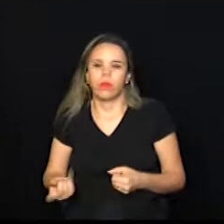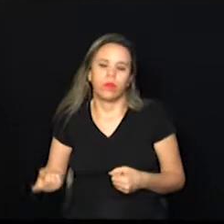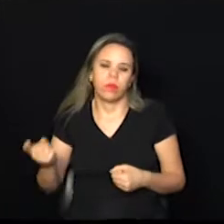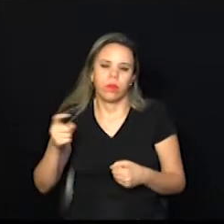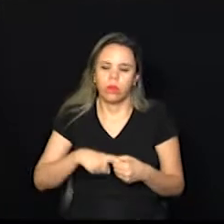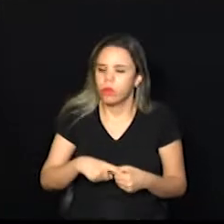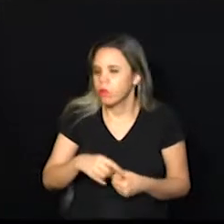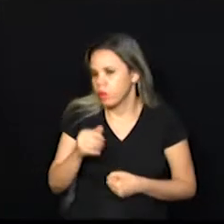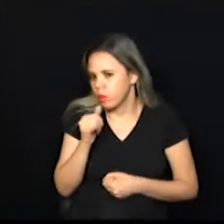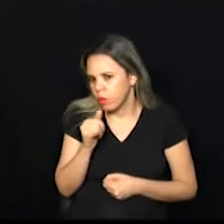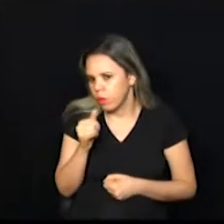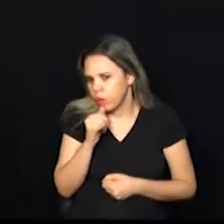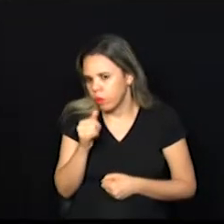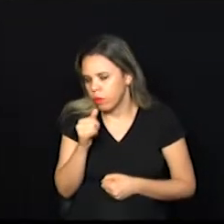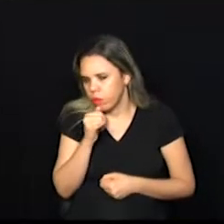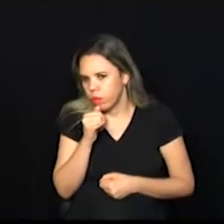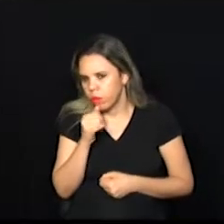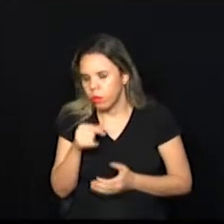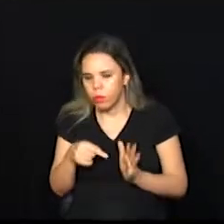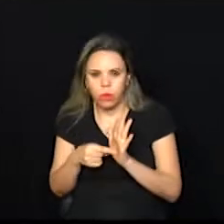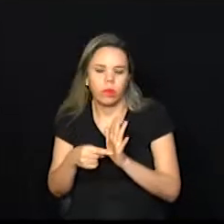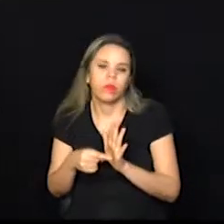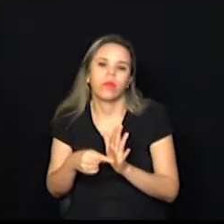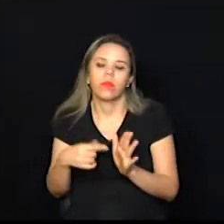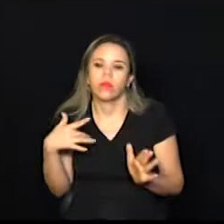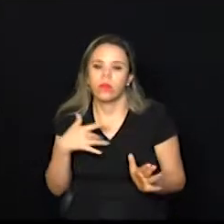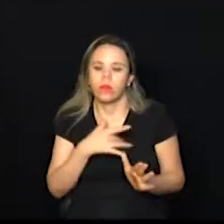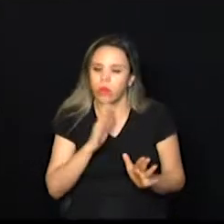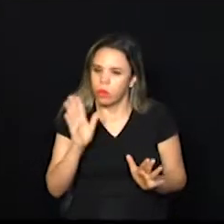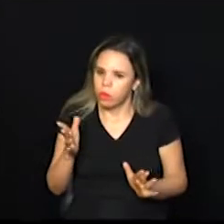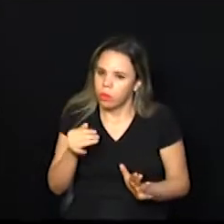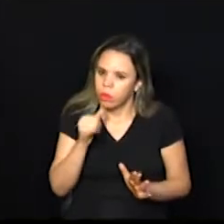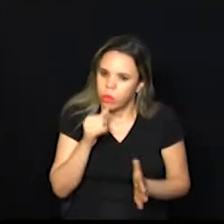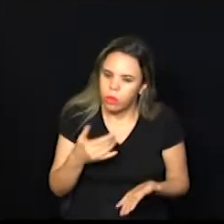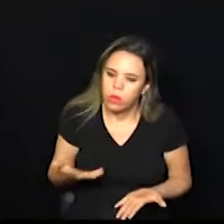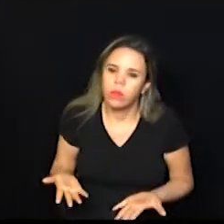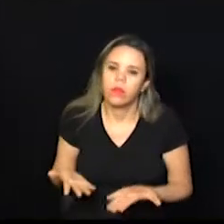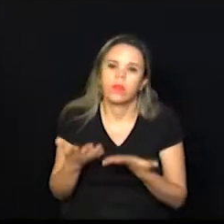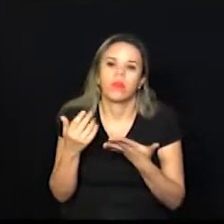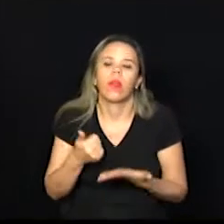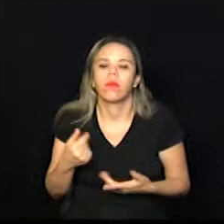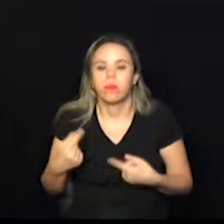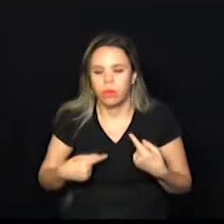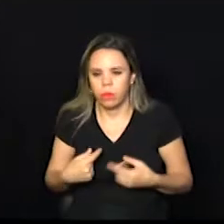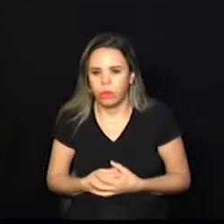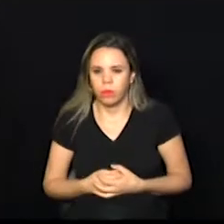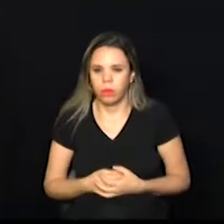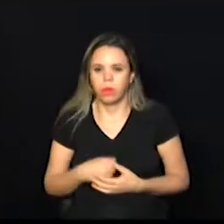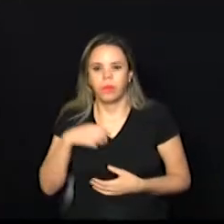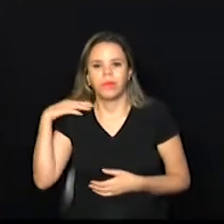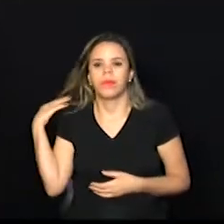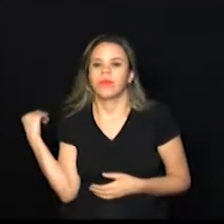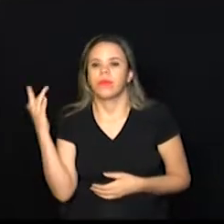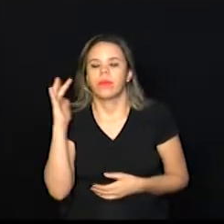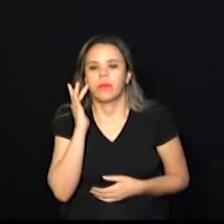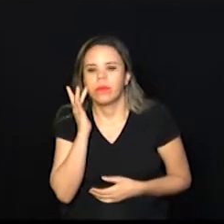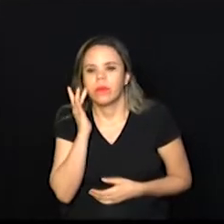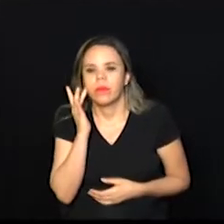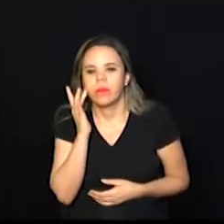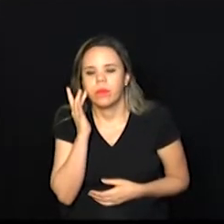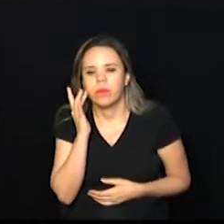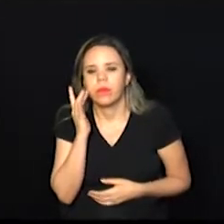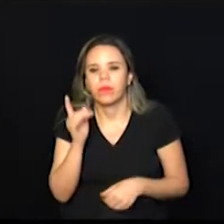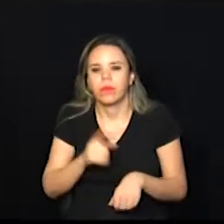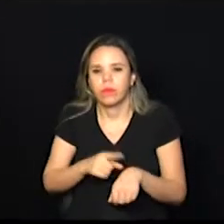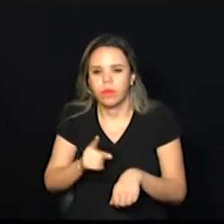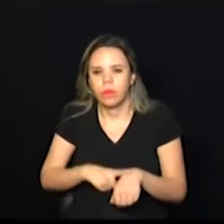por exemplo, o iluminar, né? Um ponto que a saúde já está colocando, vamos para a primeira discussão. Então, eu acho que é um grande